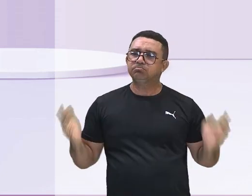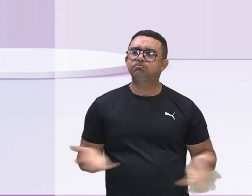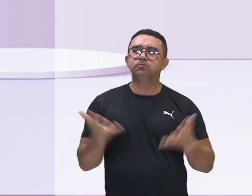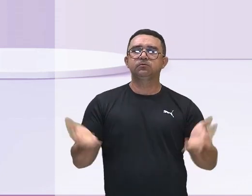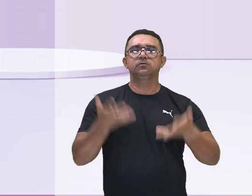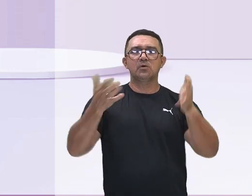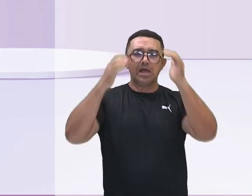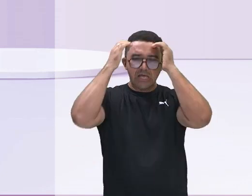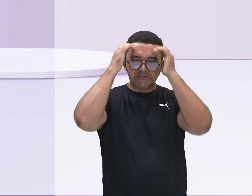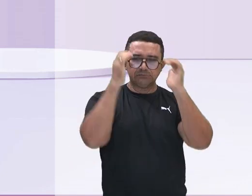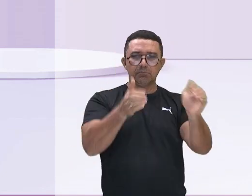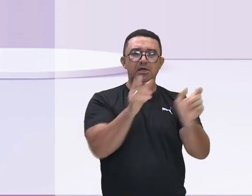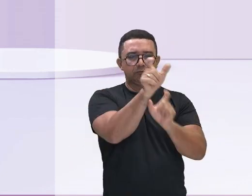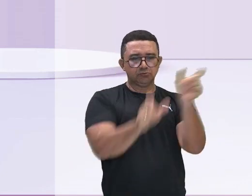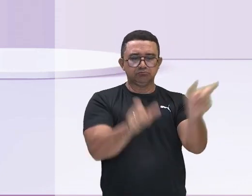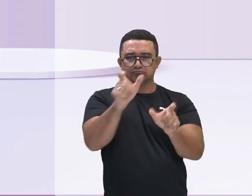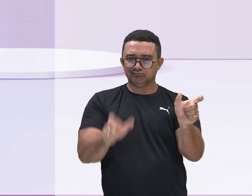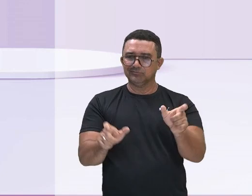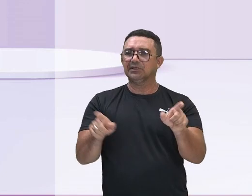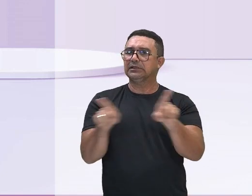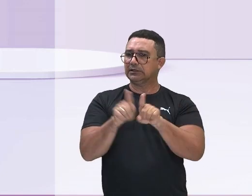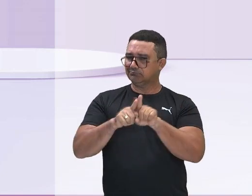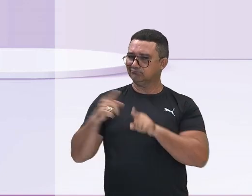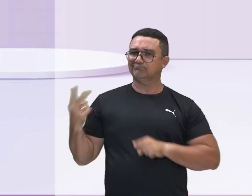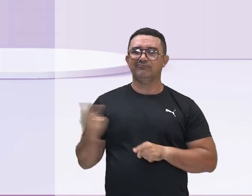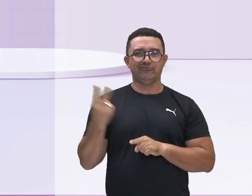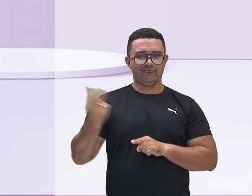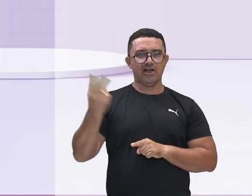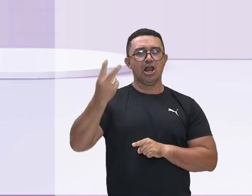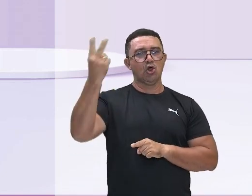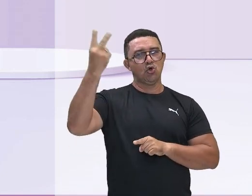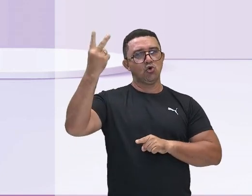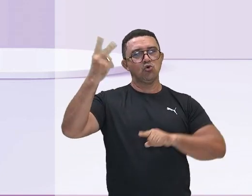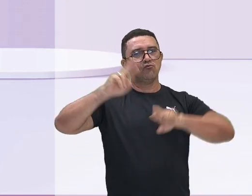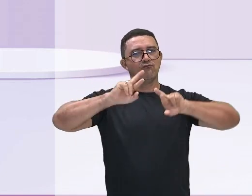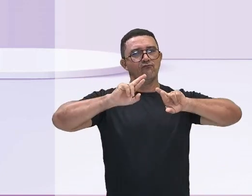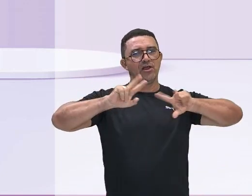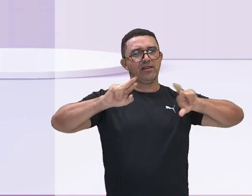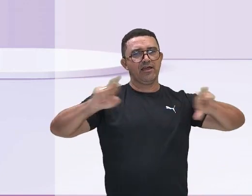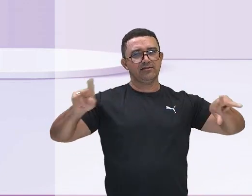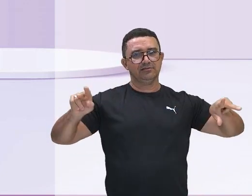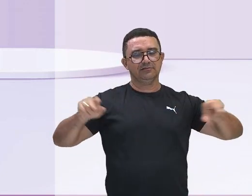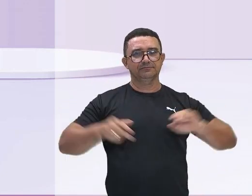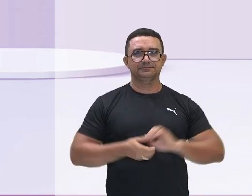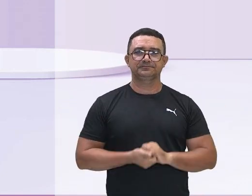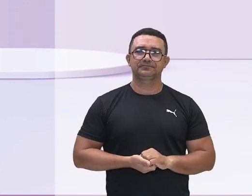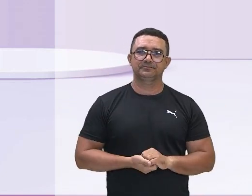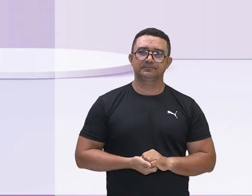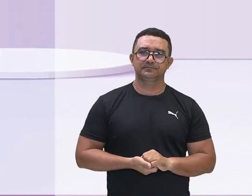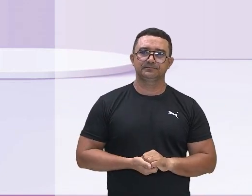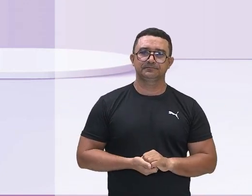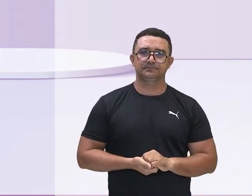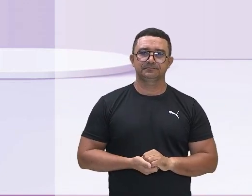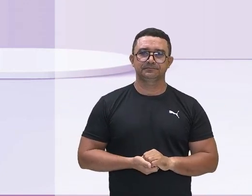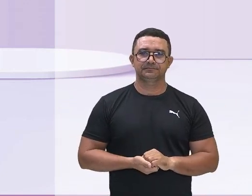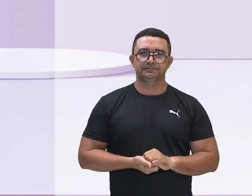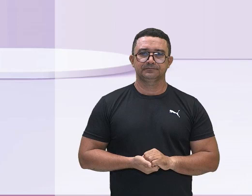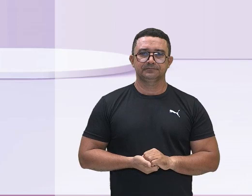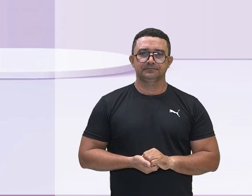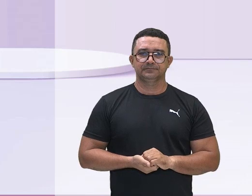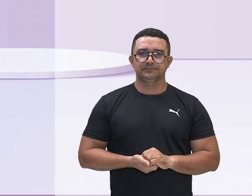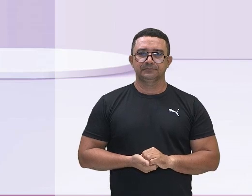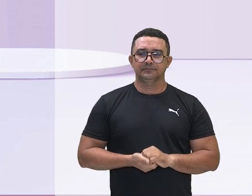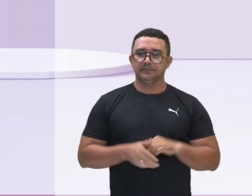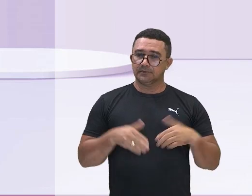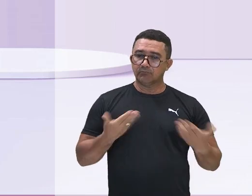o respeito mútuo e a valorização das diferenças. Certo, turma? Então, vamos